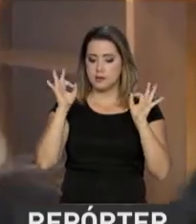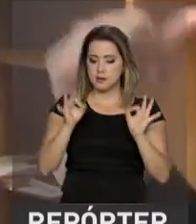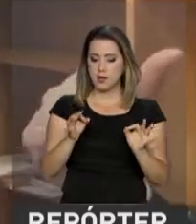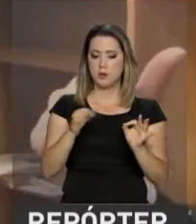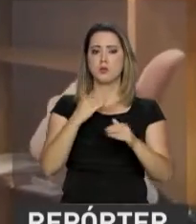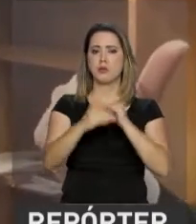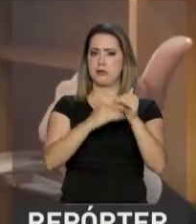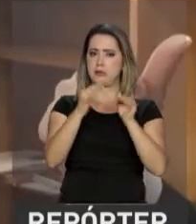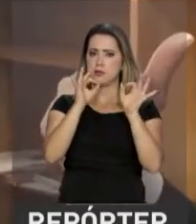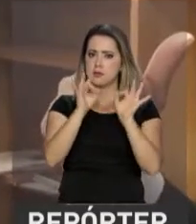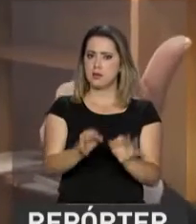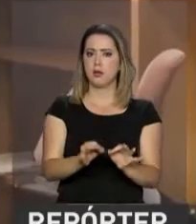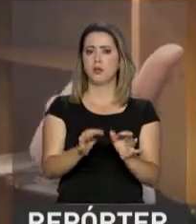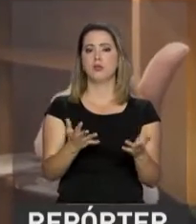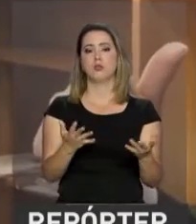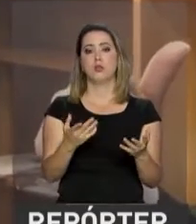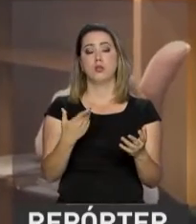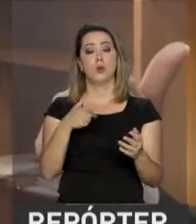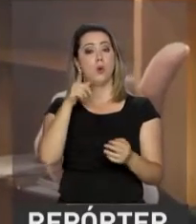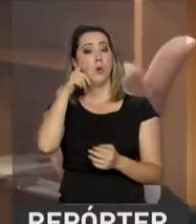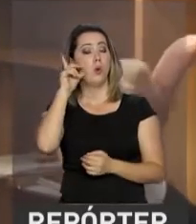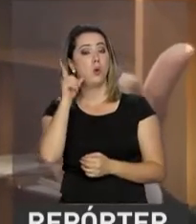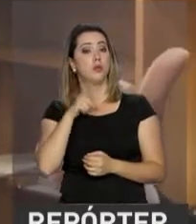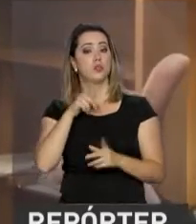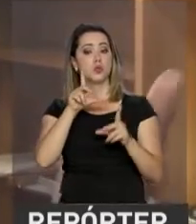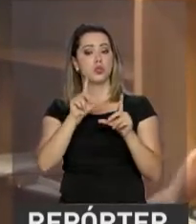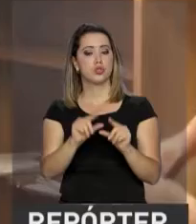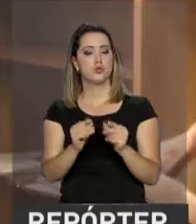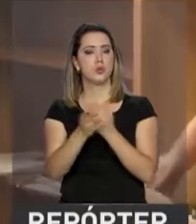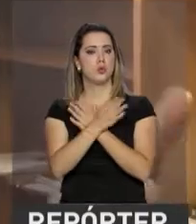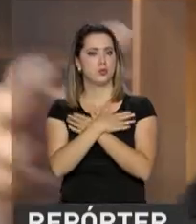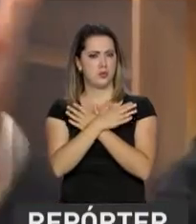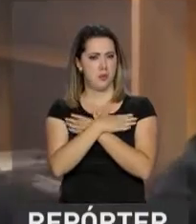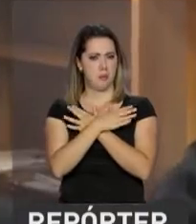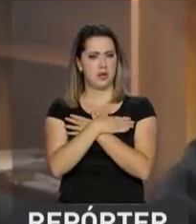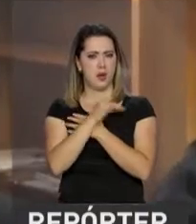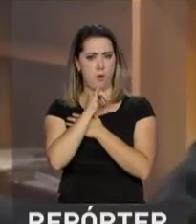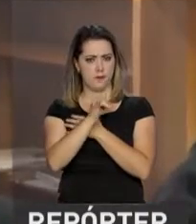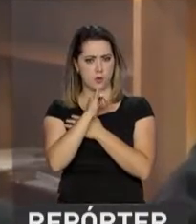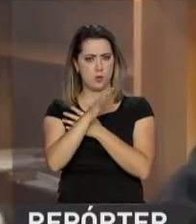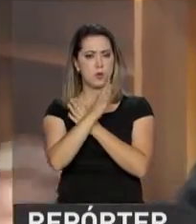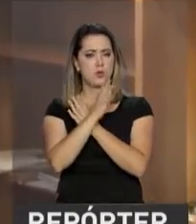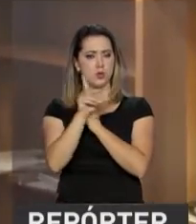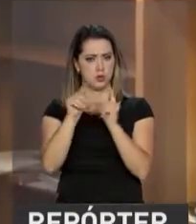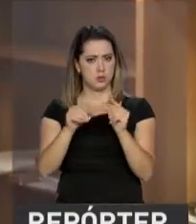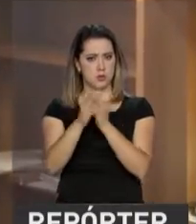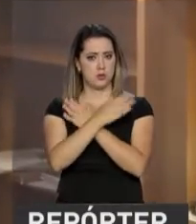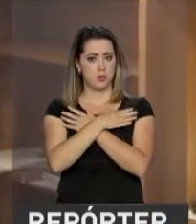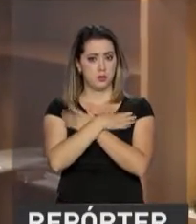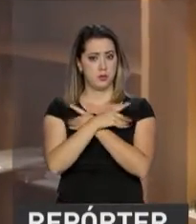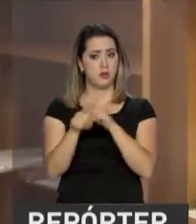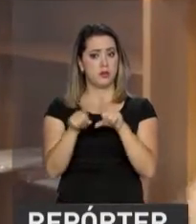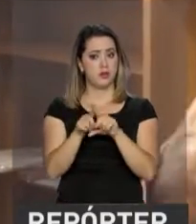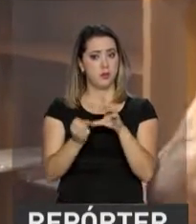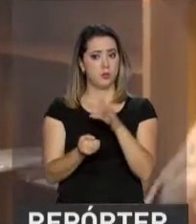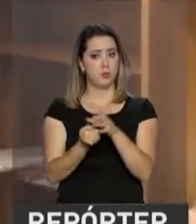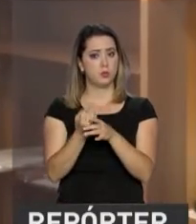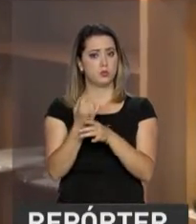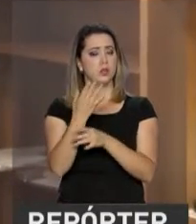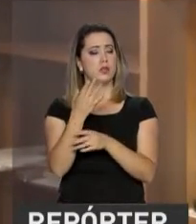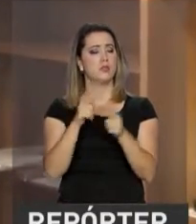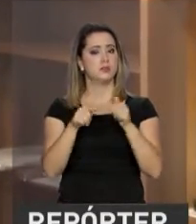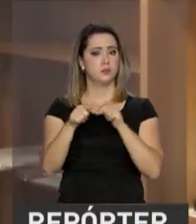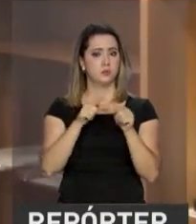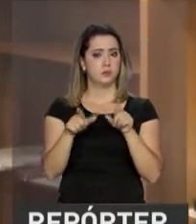crescer. Ontem houve a queda do desemprego divulgada, um aumento do número de pessoas empregadas no